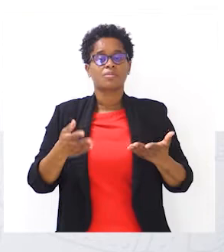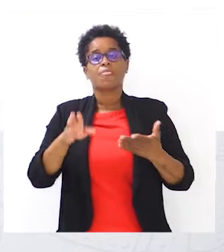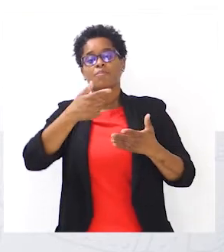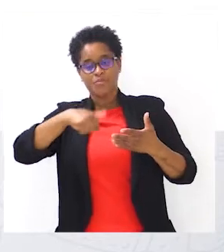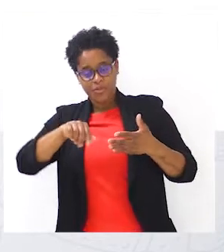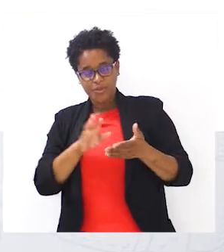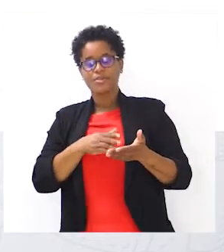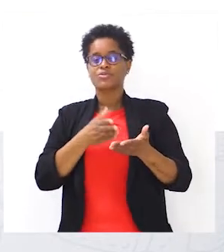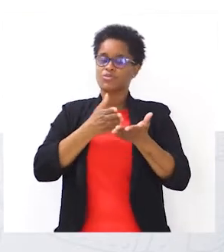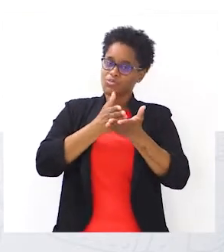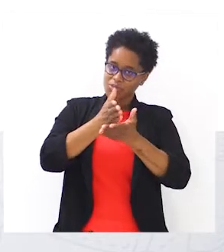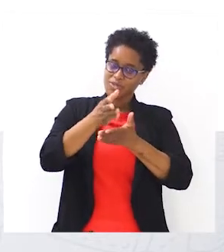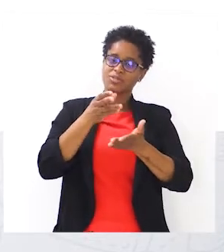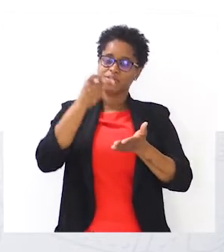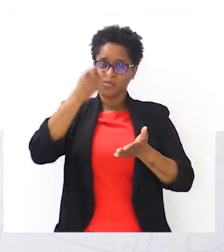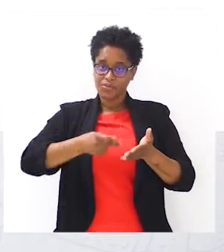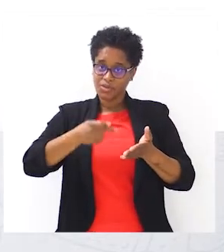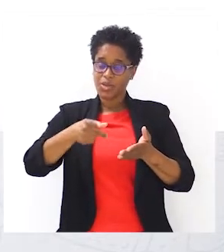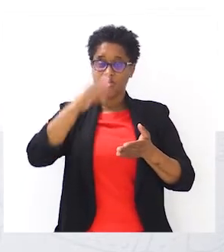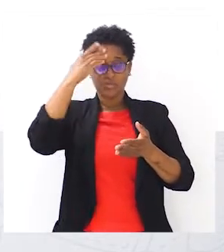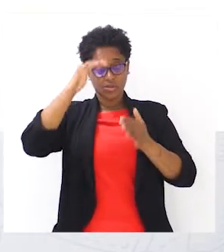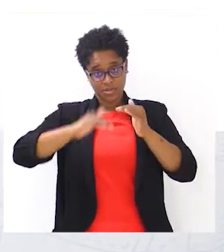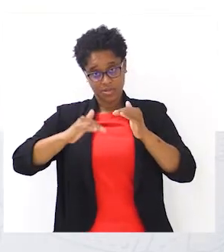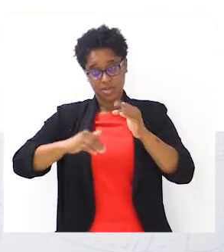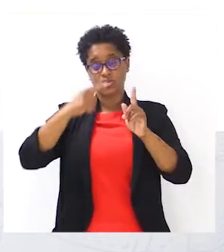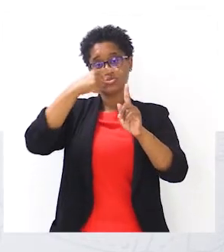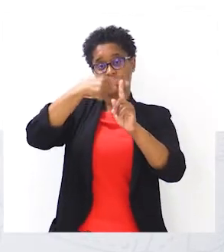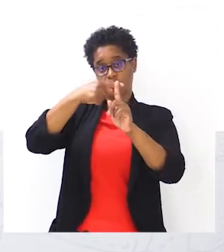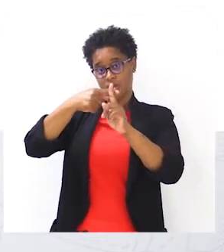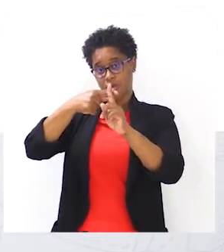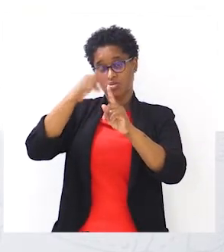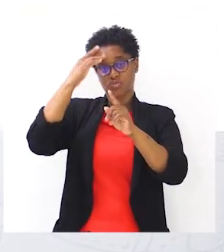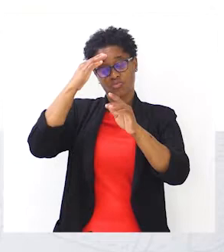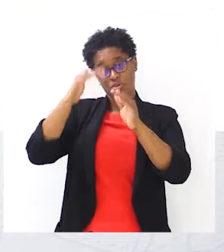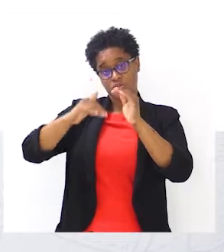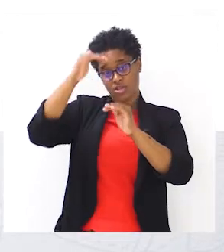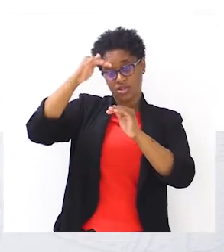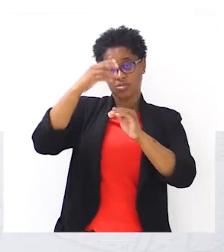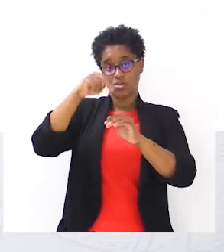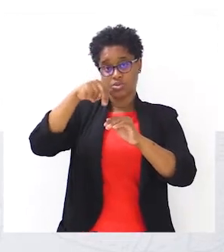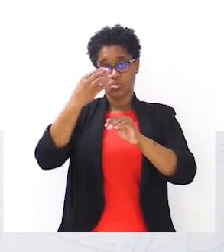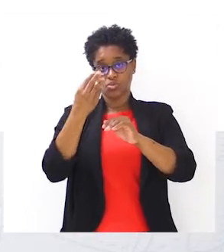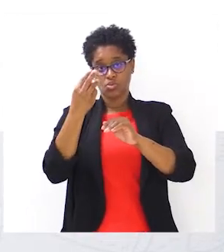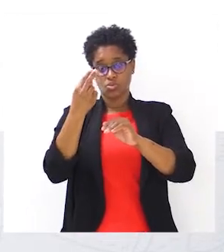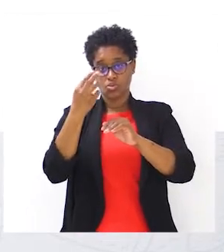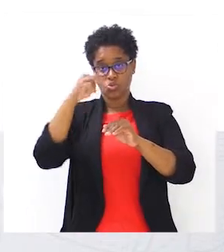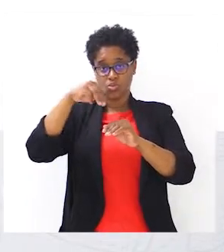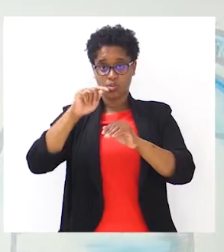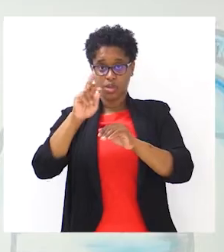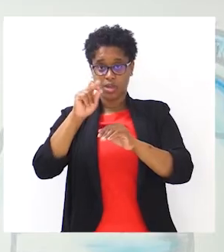mantemos o denominador e somamos apenas os